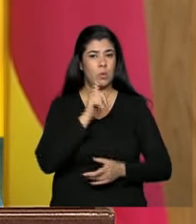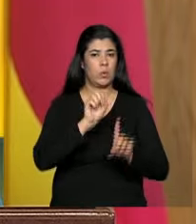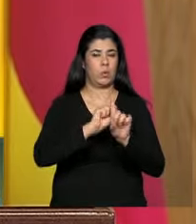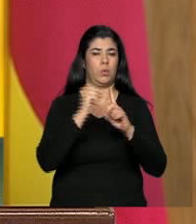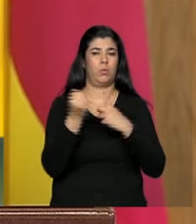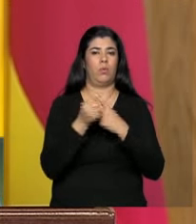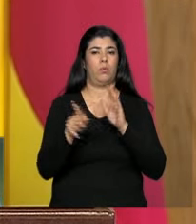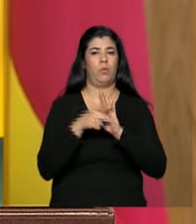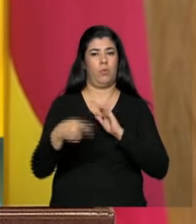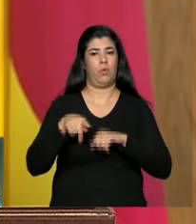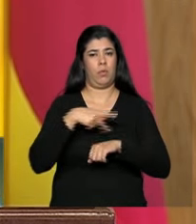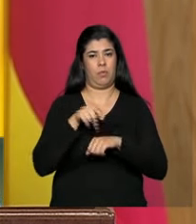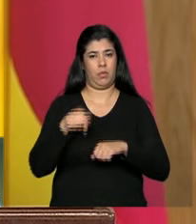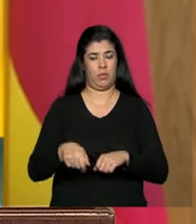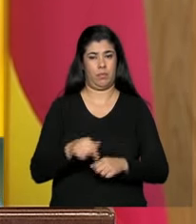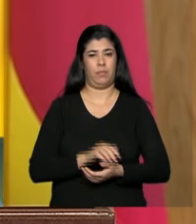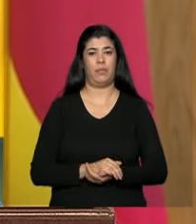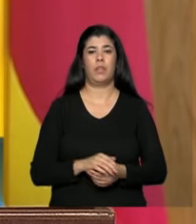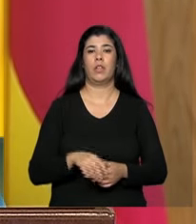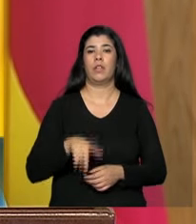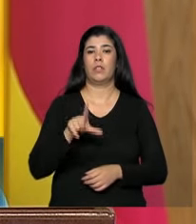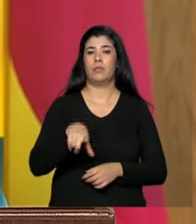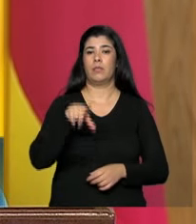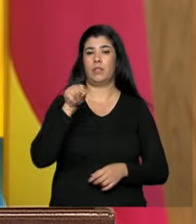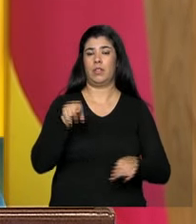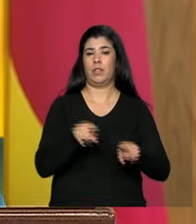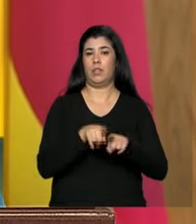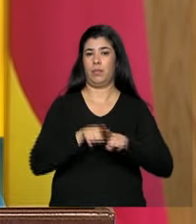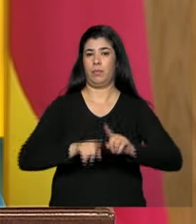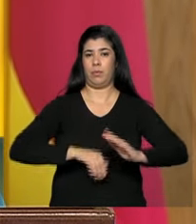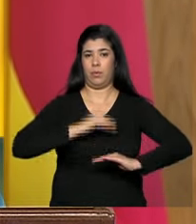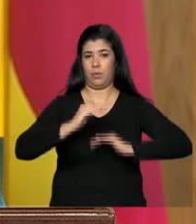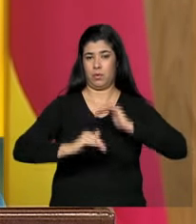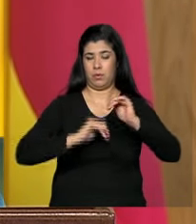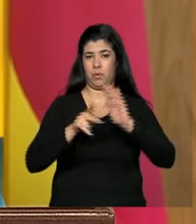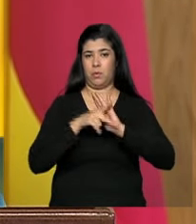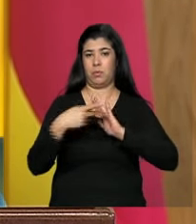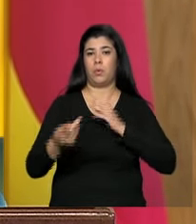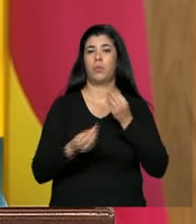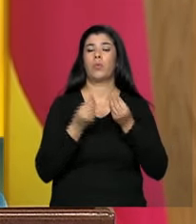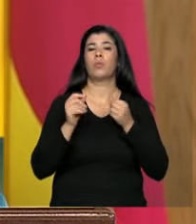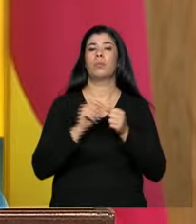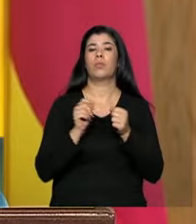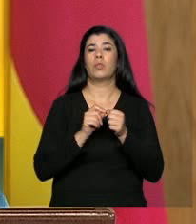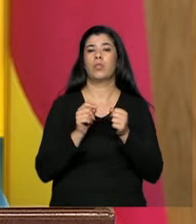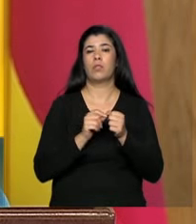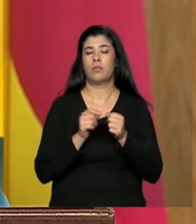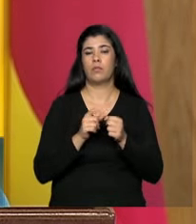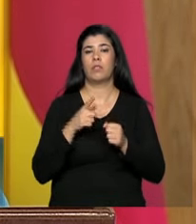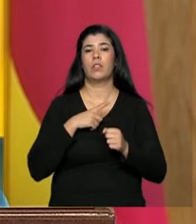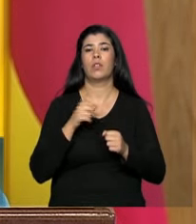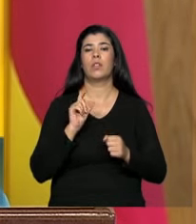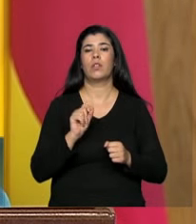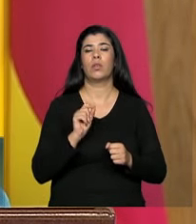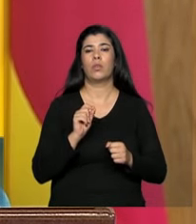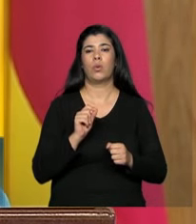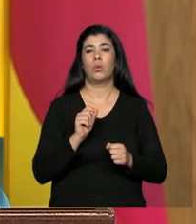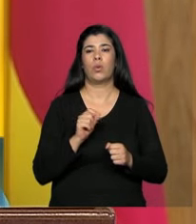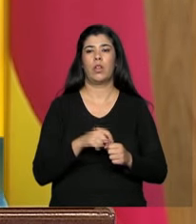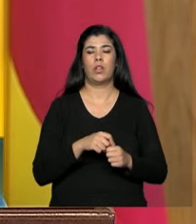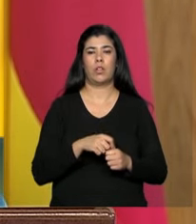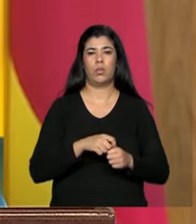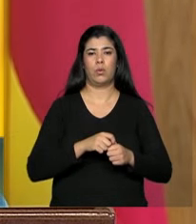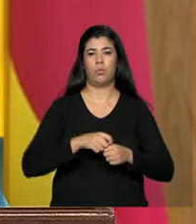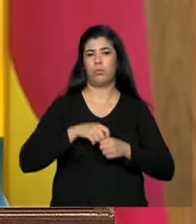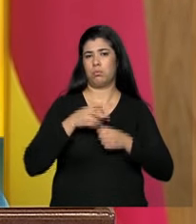no Brasil. Destaco também o desenvolvimento conjunto do veículo lançador de